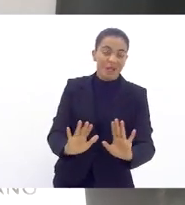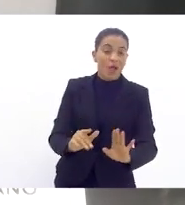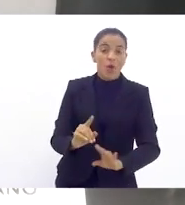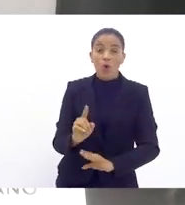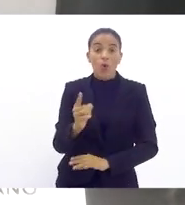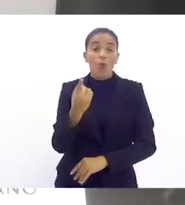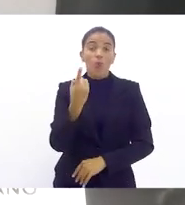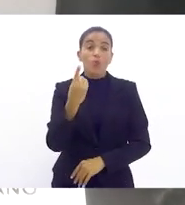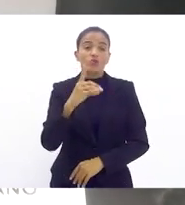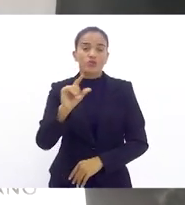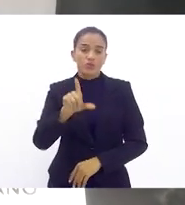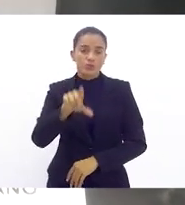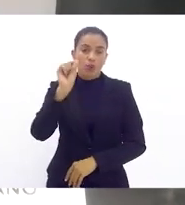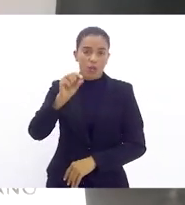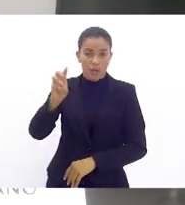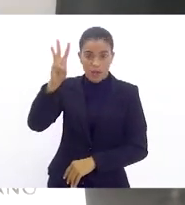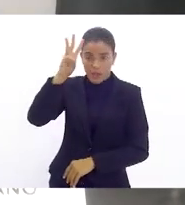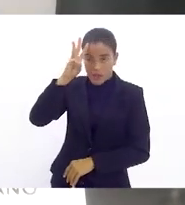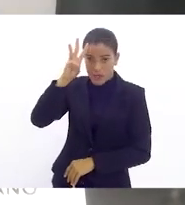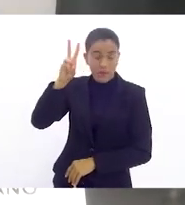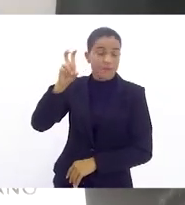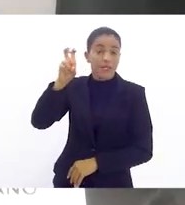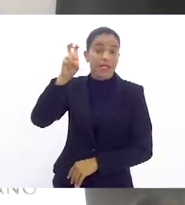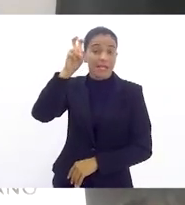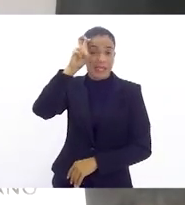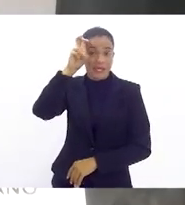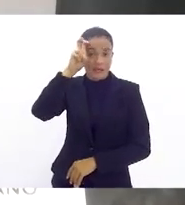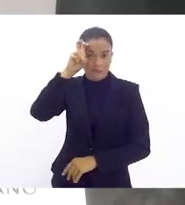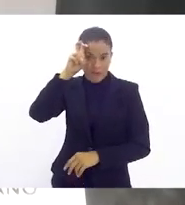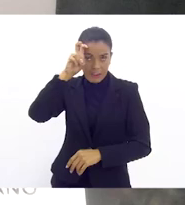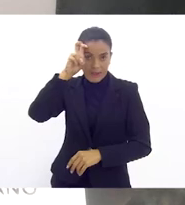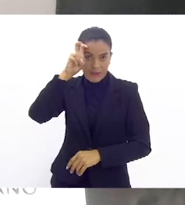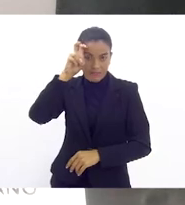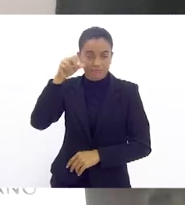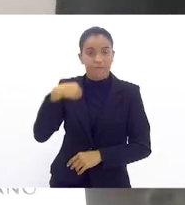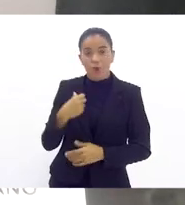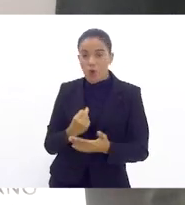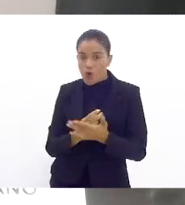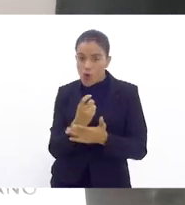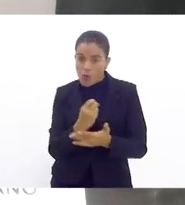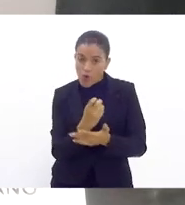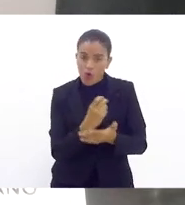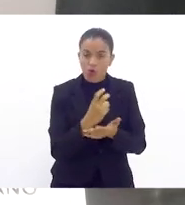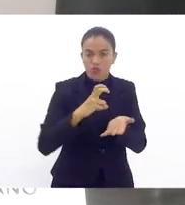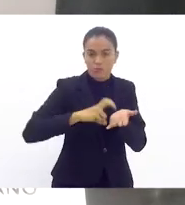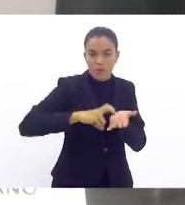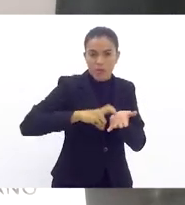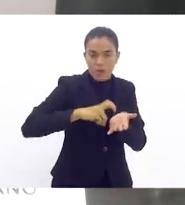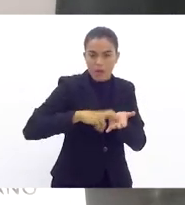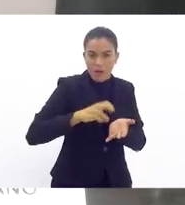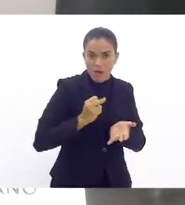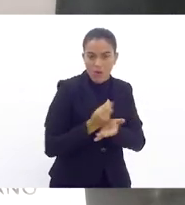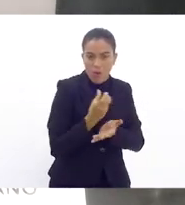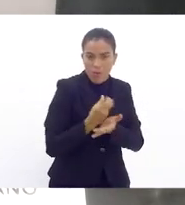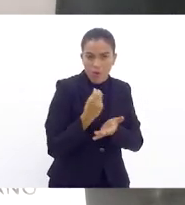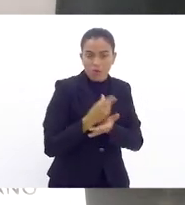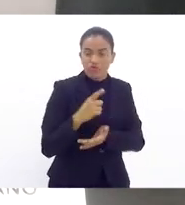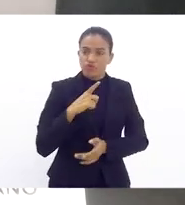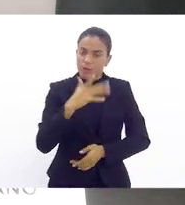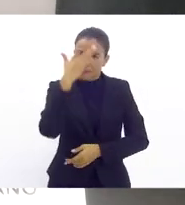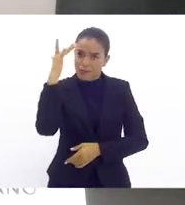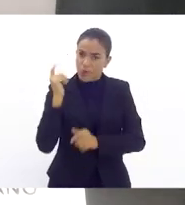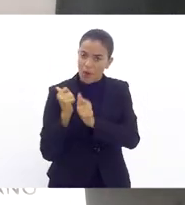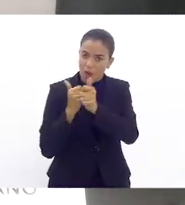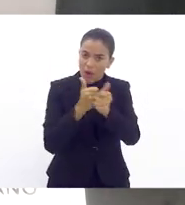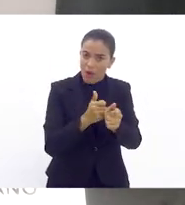feito numa terça-feira e numa quinta-feira. Essa compra começava de manhã, né? Então, tinha o repórter